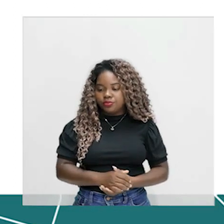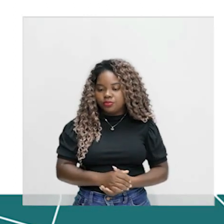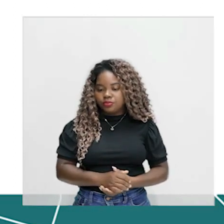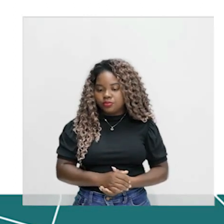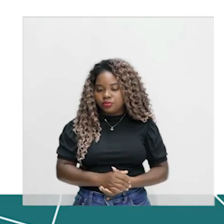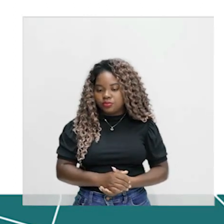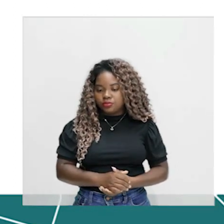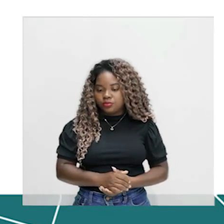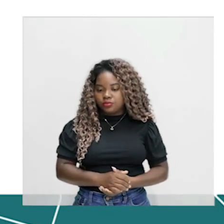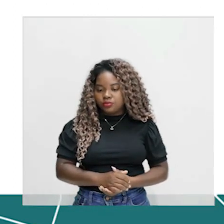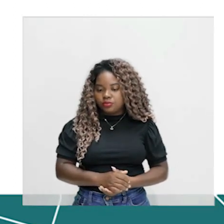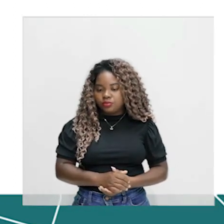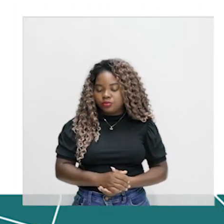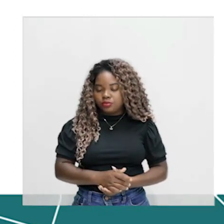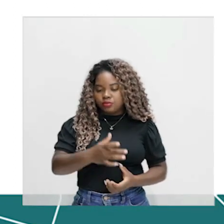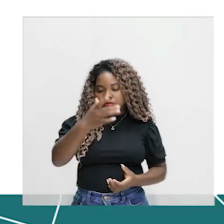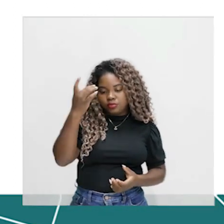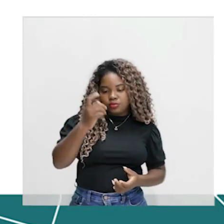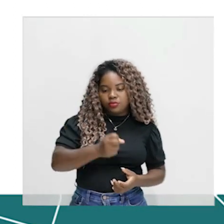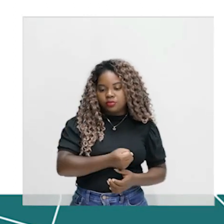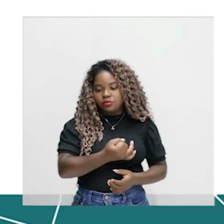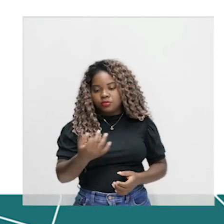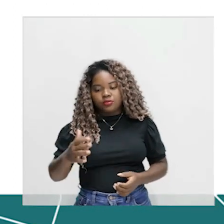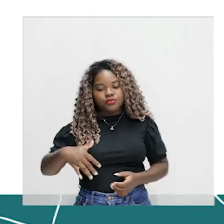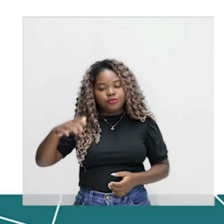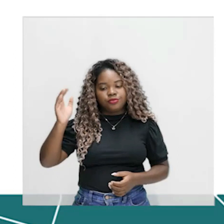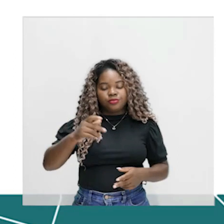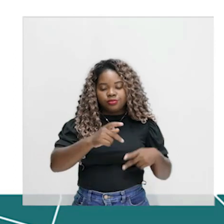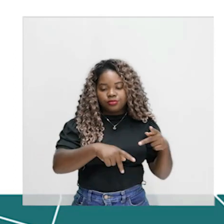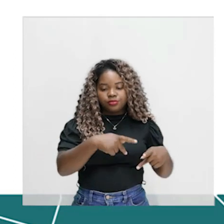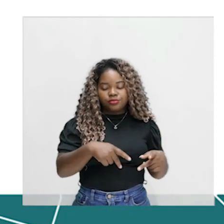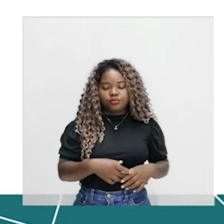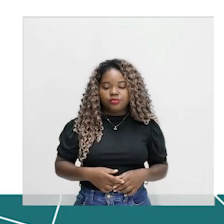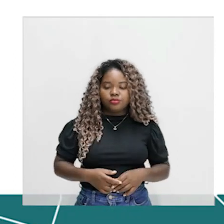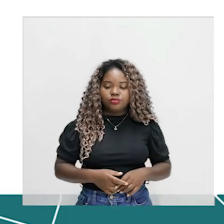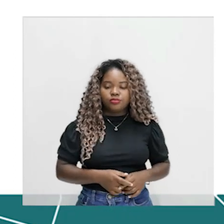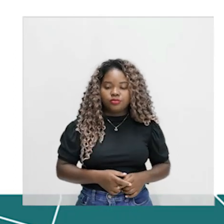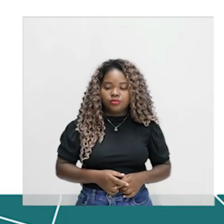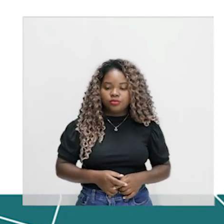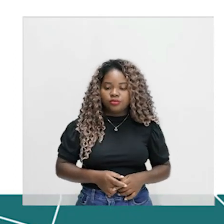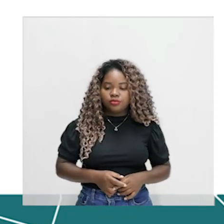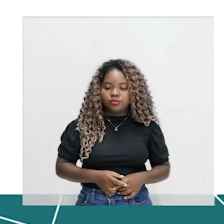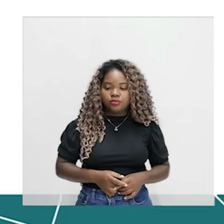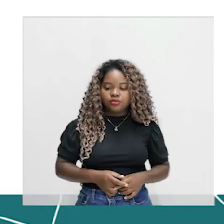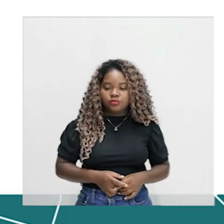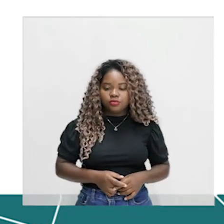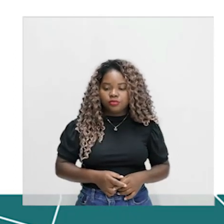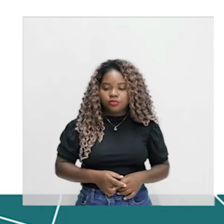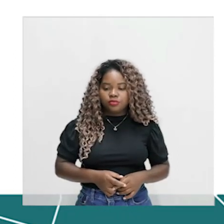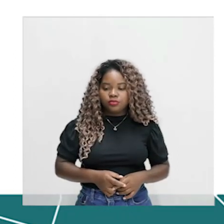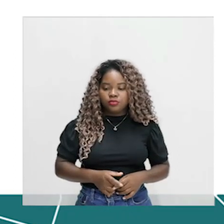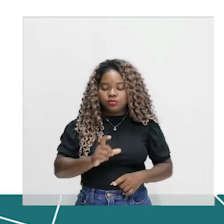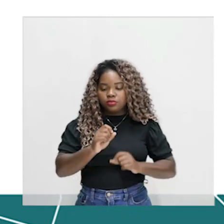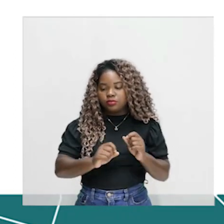eram os indivíduos que tinham maior quantidade nessa população e aqueles indivíduos que tinham a